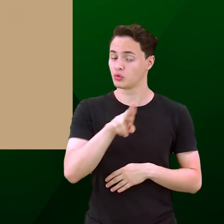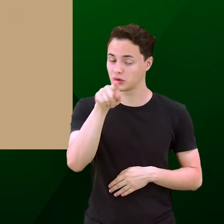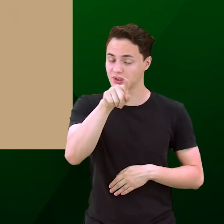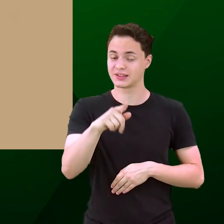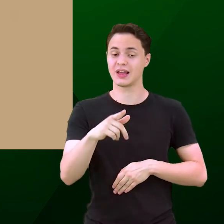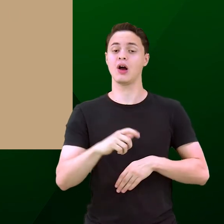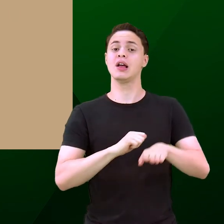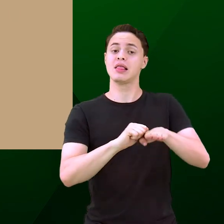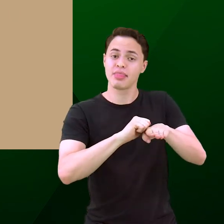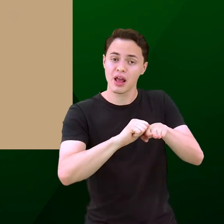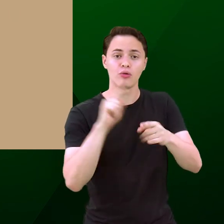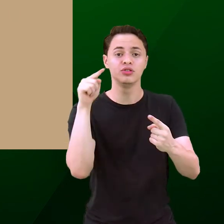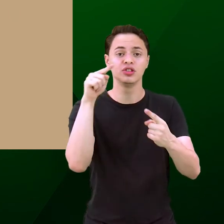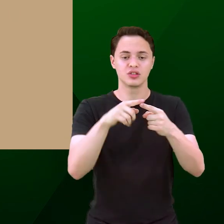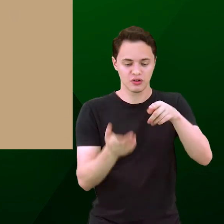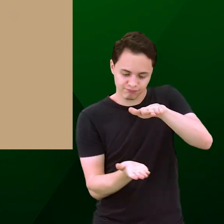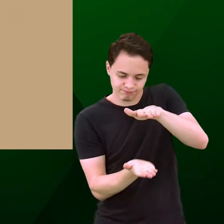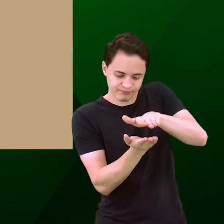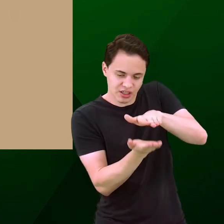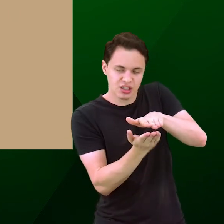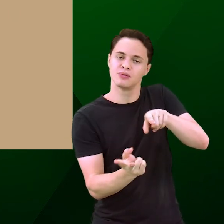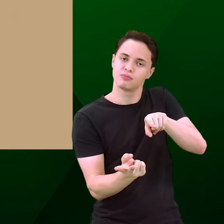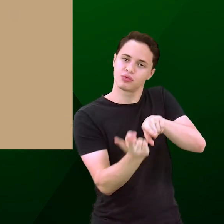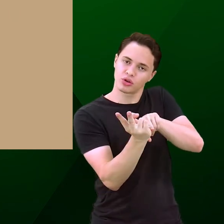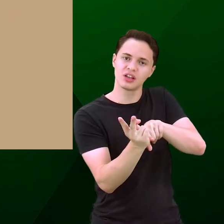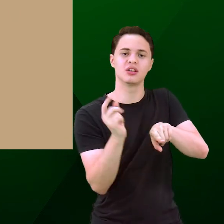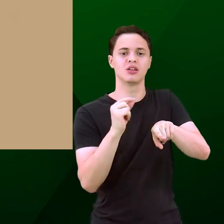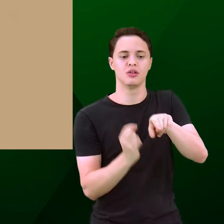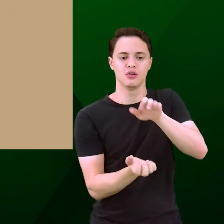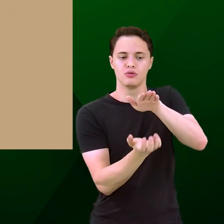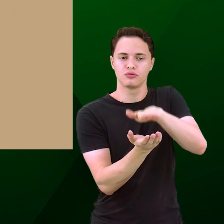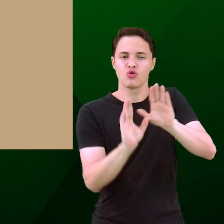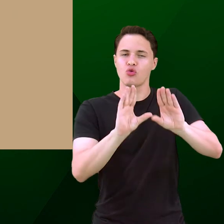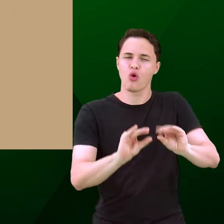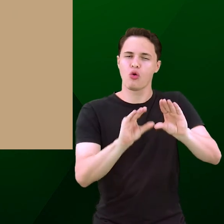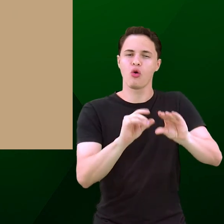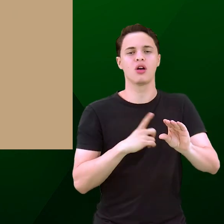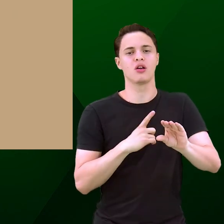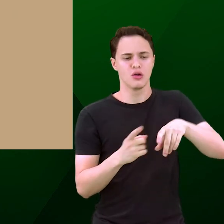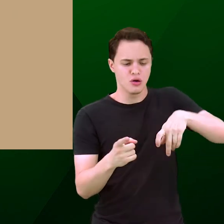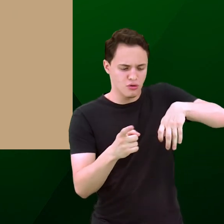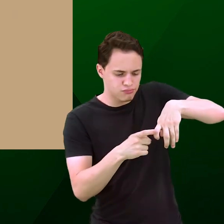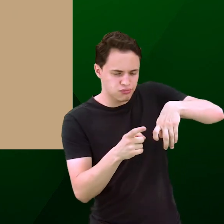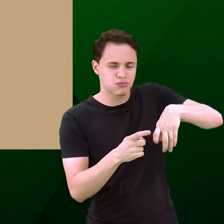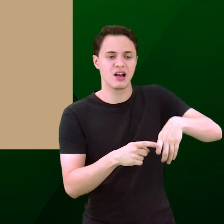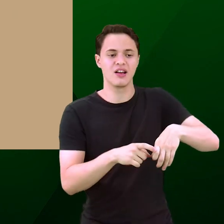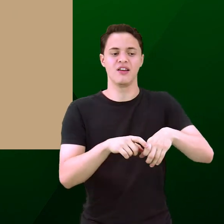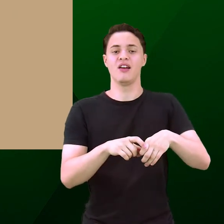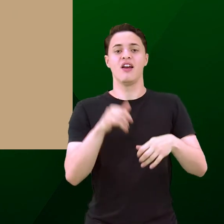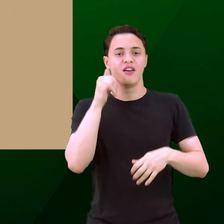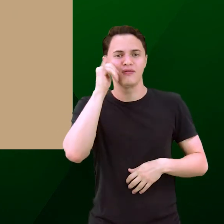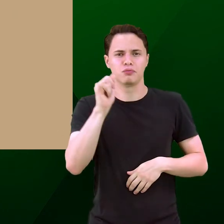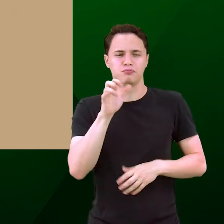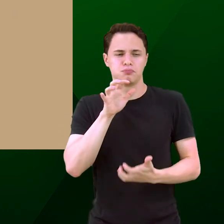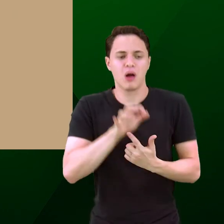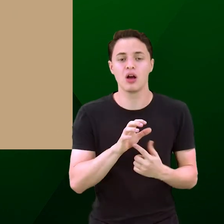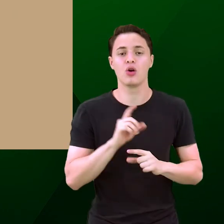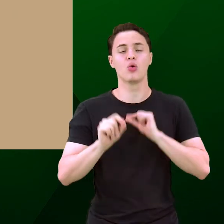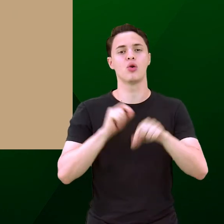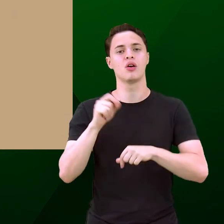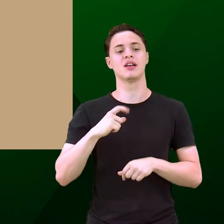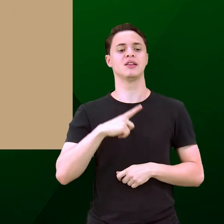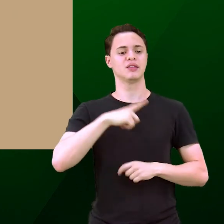treinamentos que existem hoje em dia de crossfit, de treinamento funcional, assim, quando é muito essa